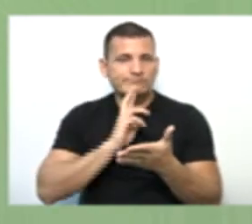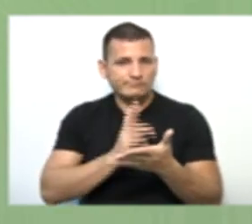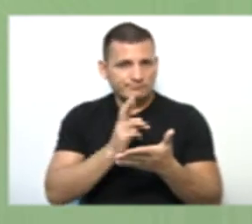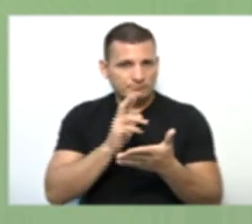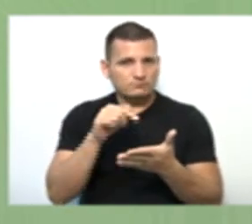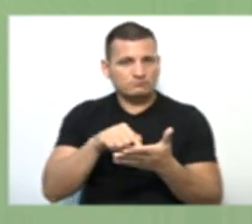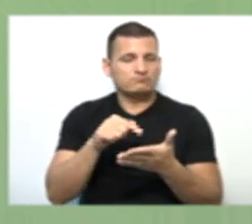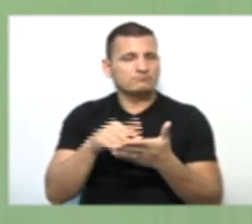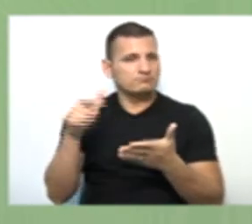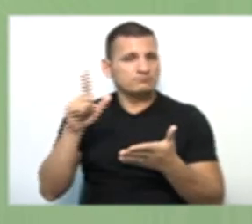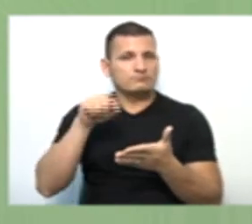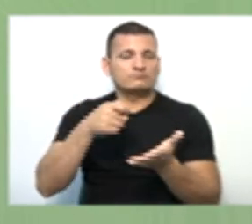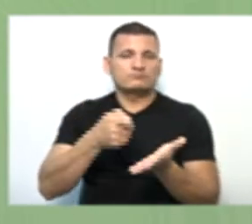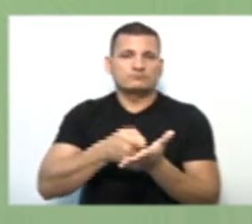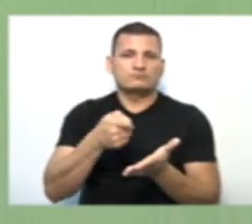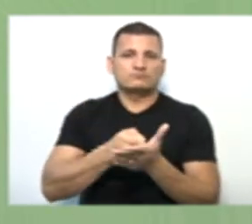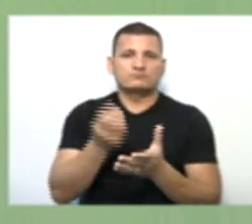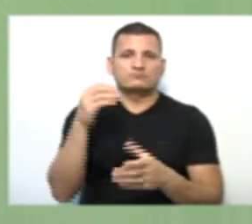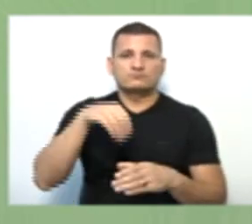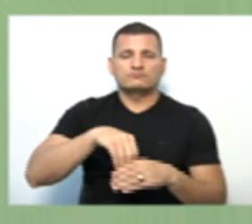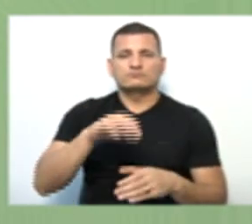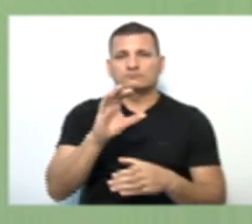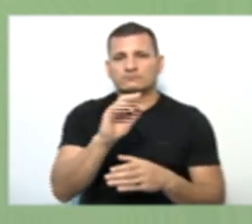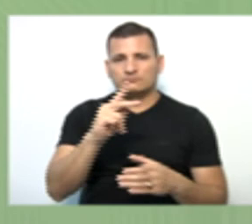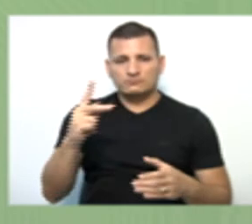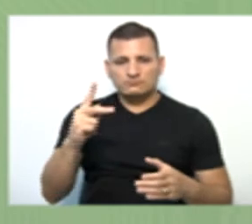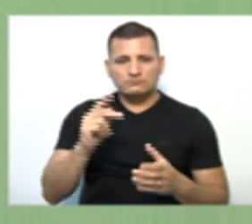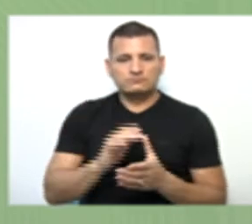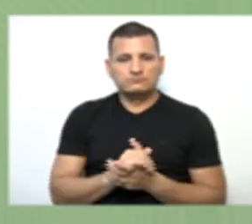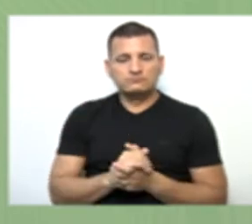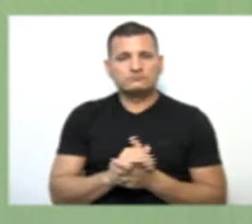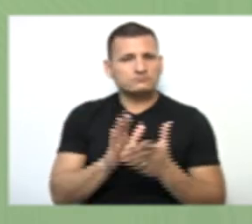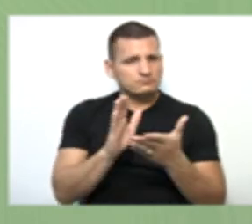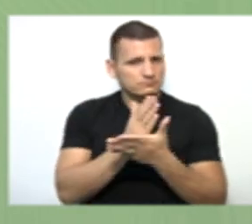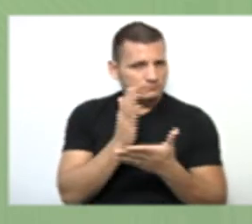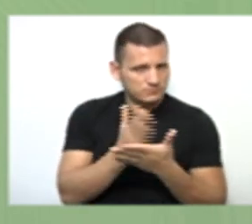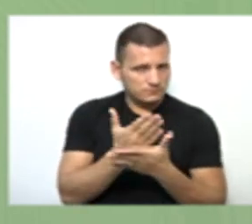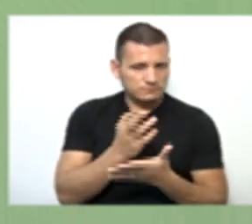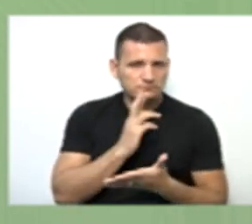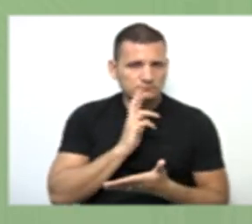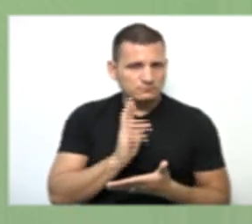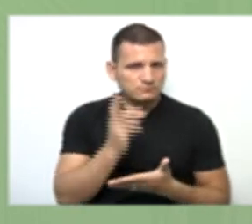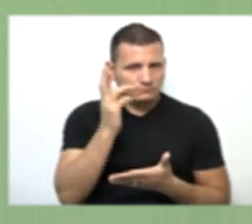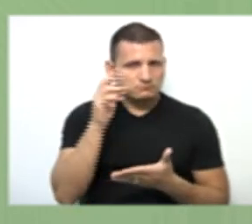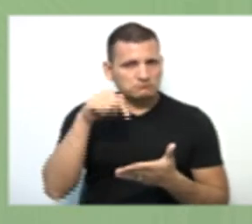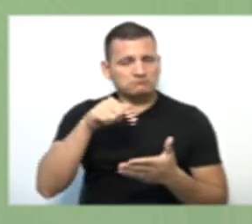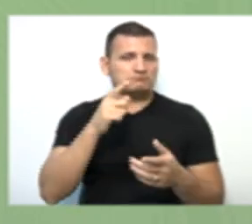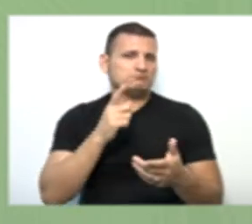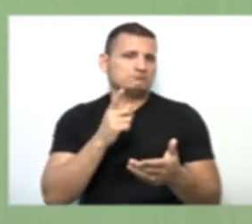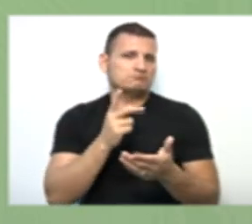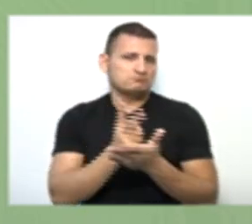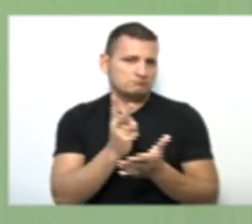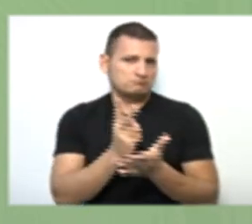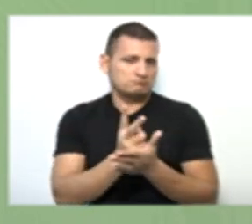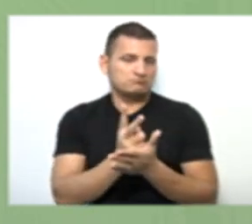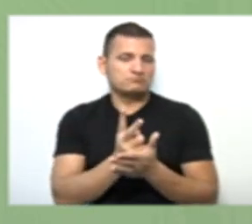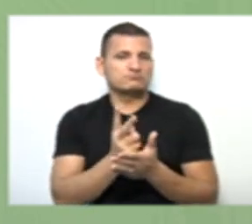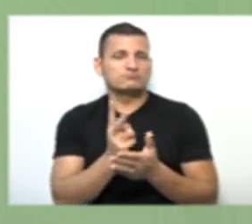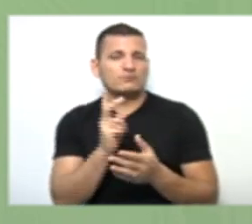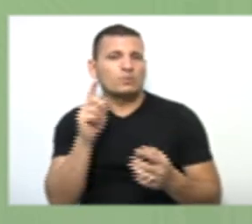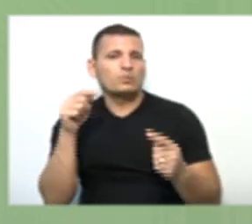pelas cooperativas. O livro razão tem o mesmo sentido do razonete,